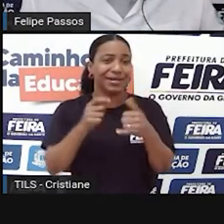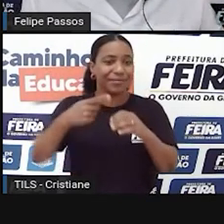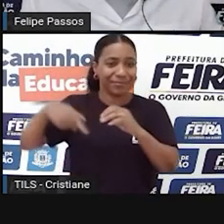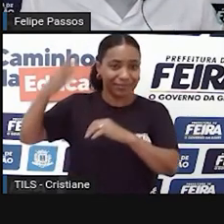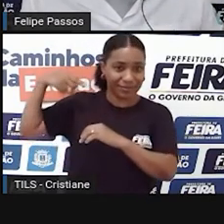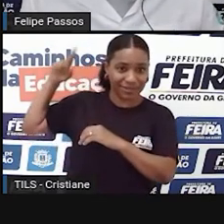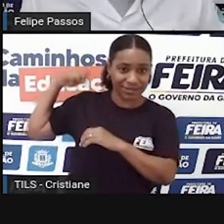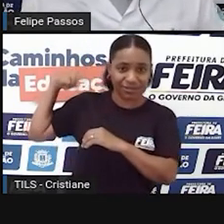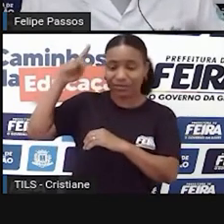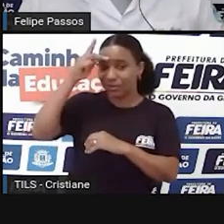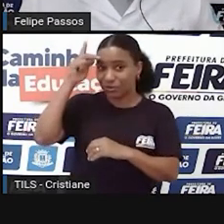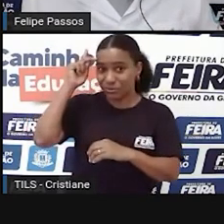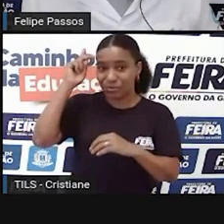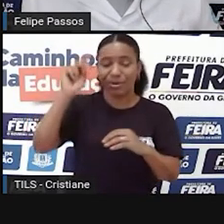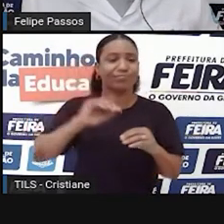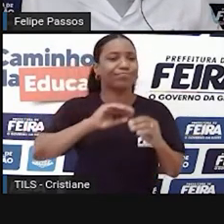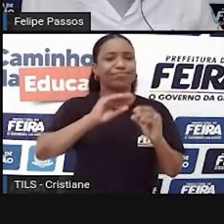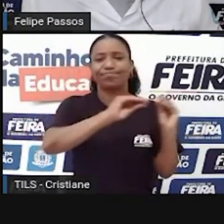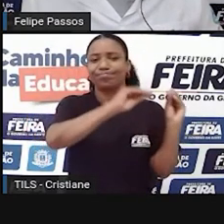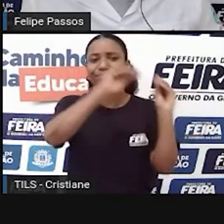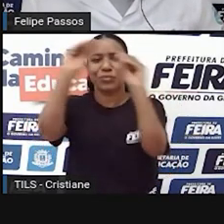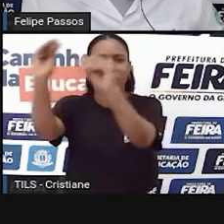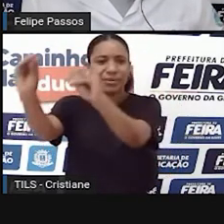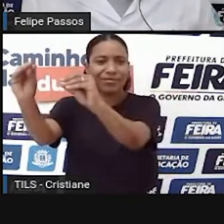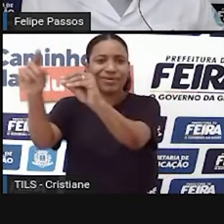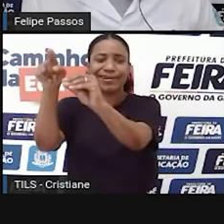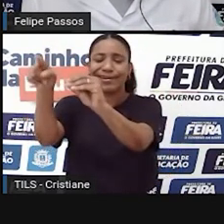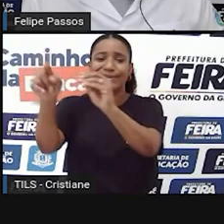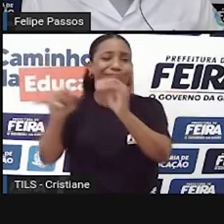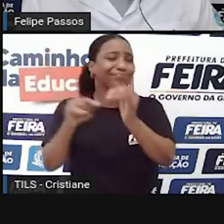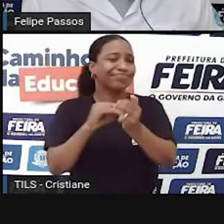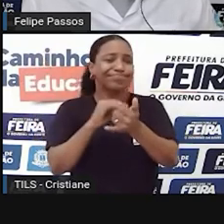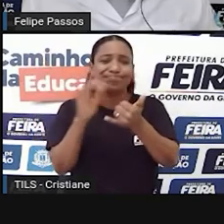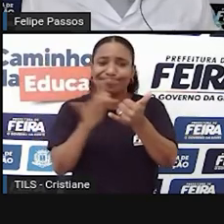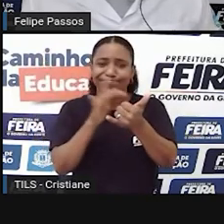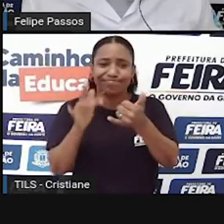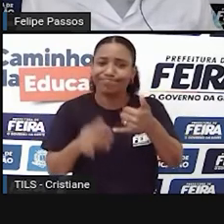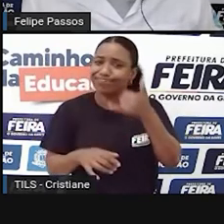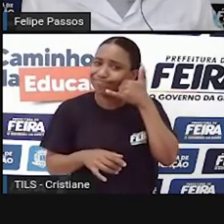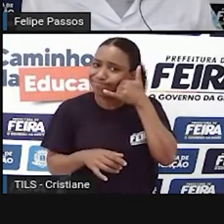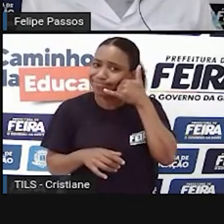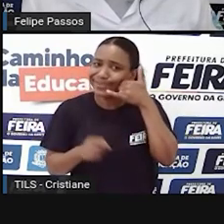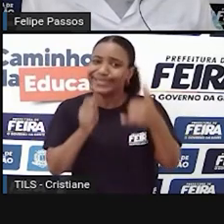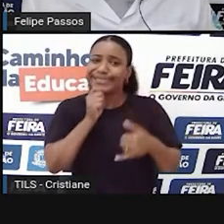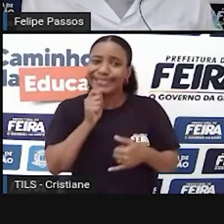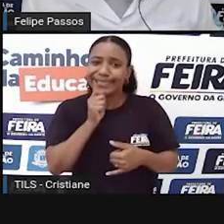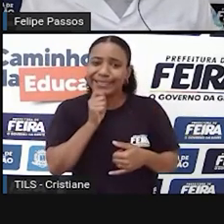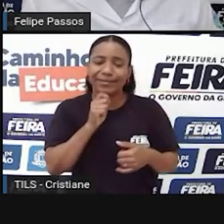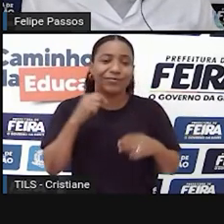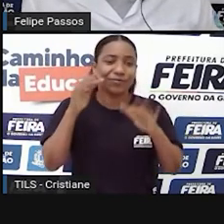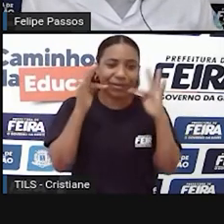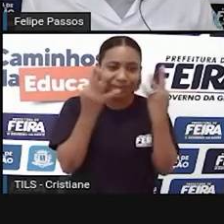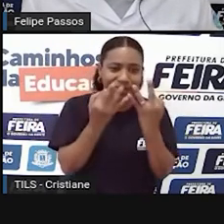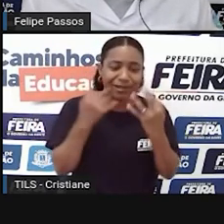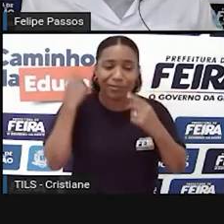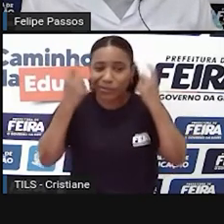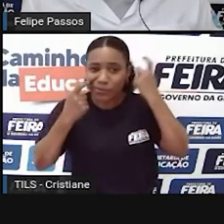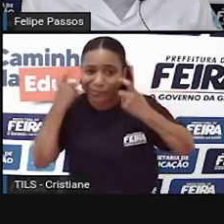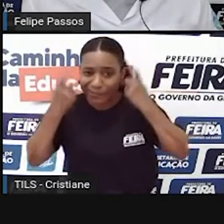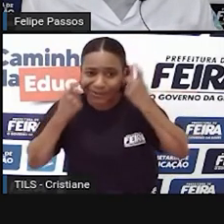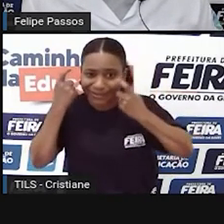em outro estado, a pessoa não tinha notícia, né? Hoje em dia, toda hora, você tem ali um aplicativo de mensagem